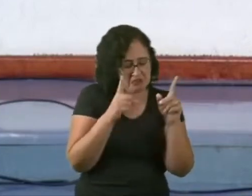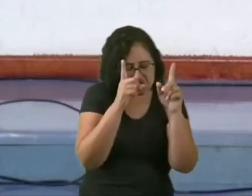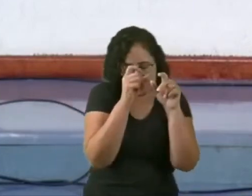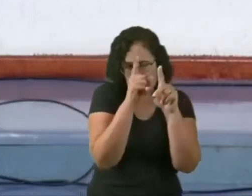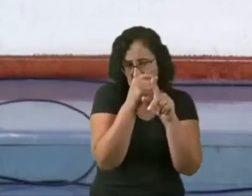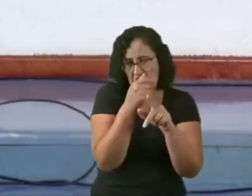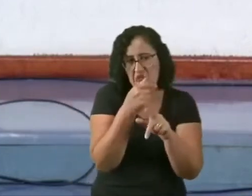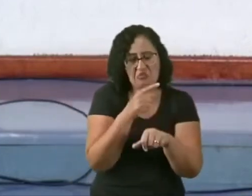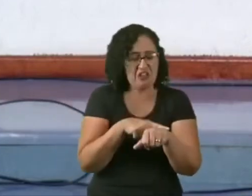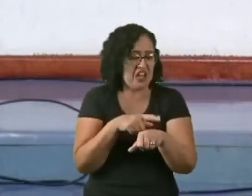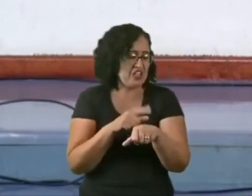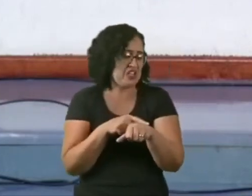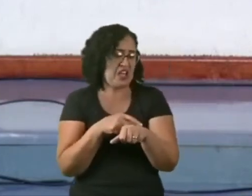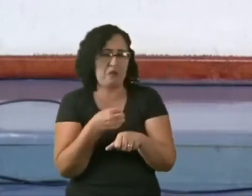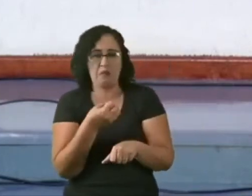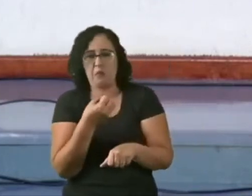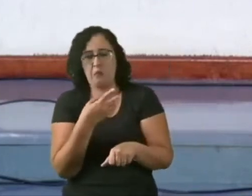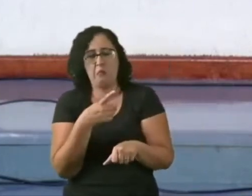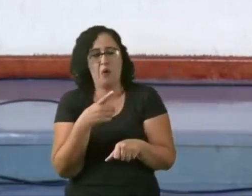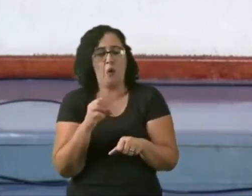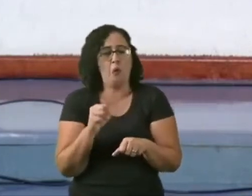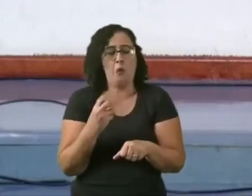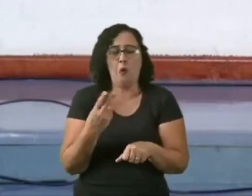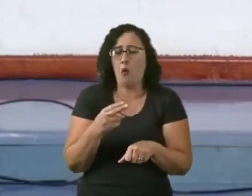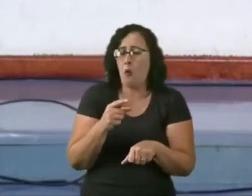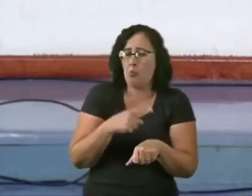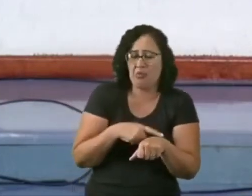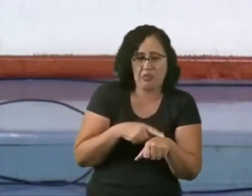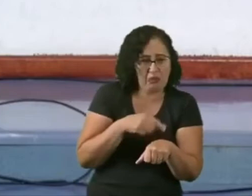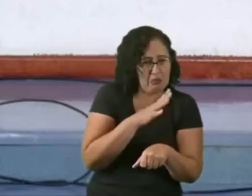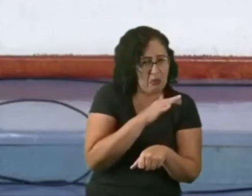Ele estará do teu lado para te levantar.